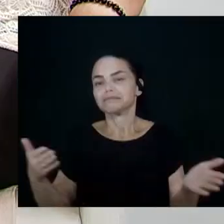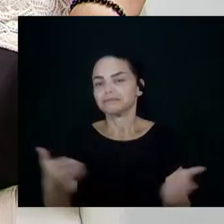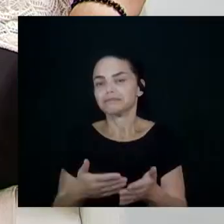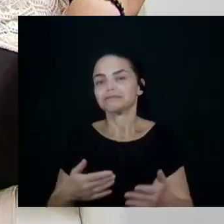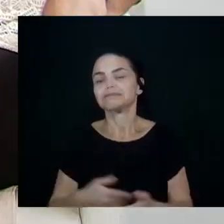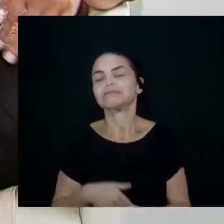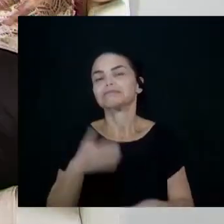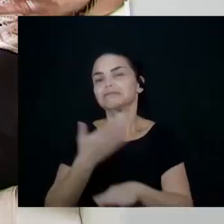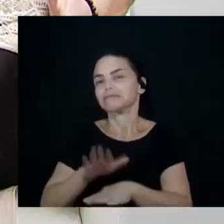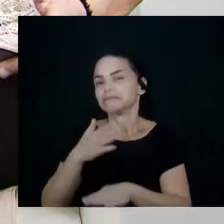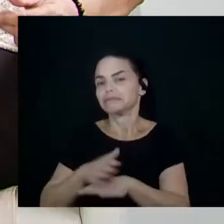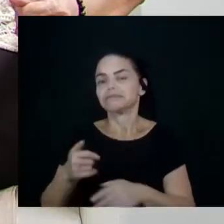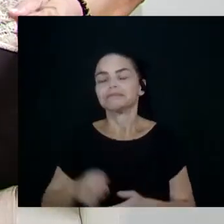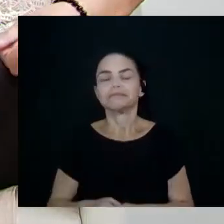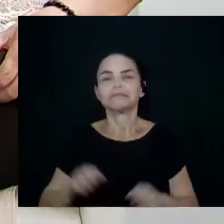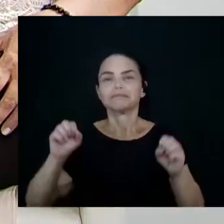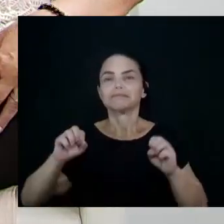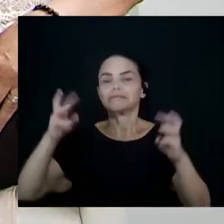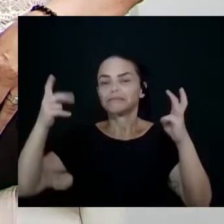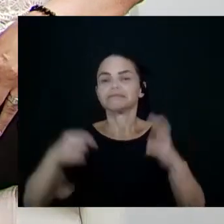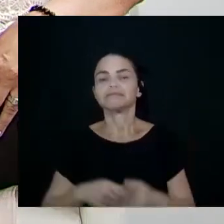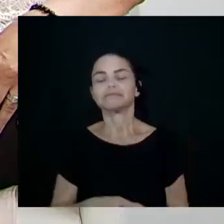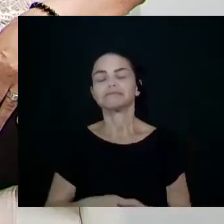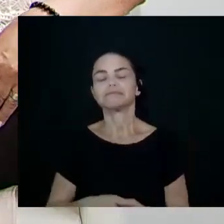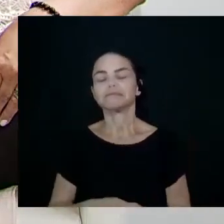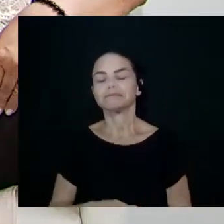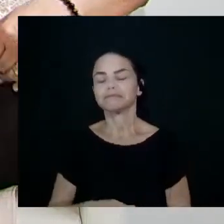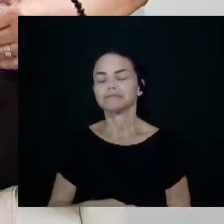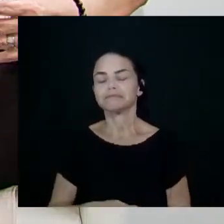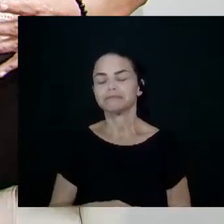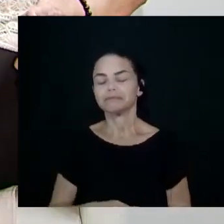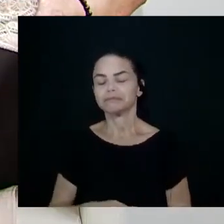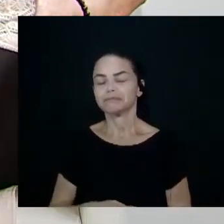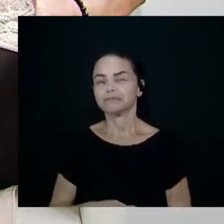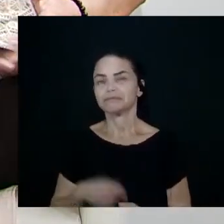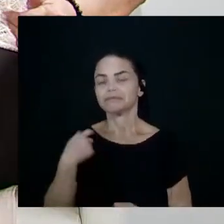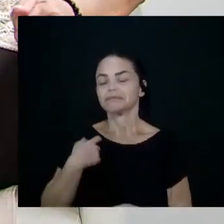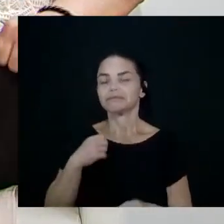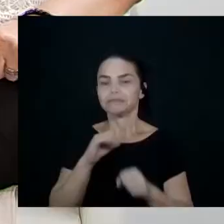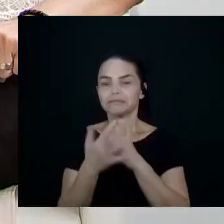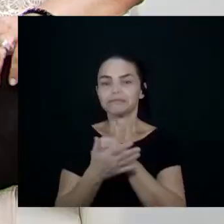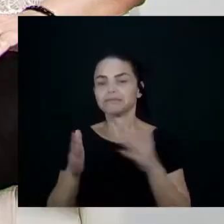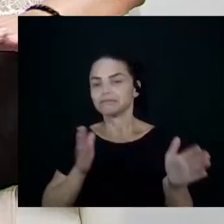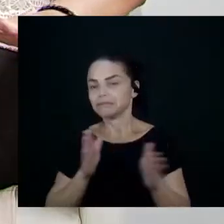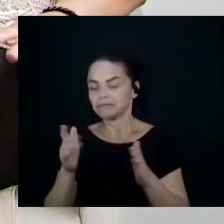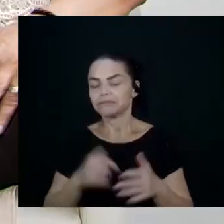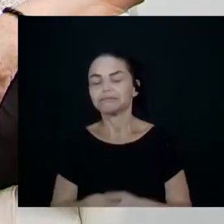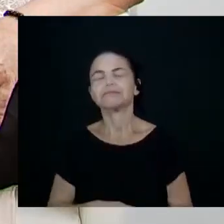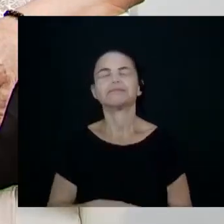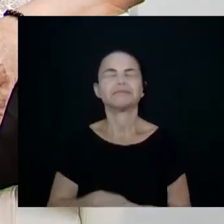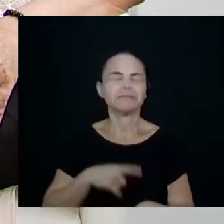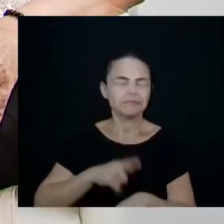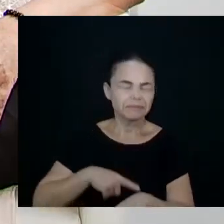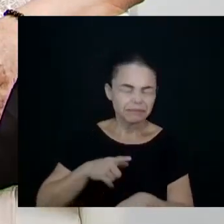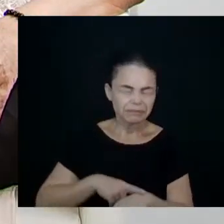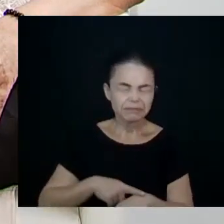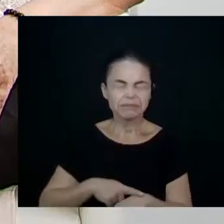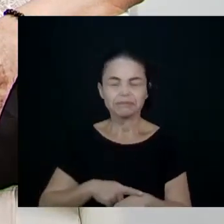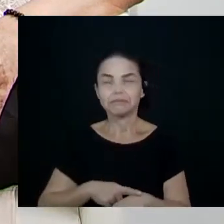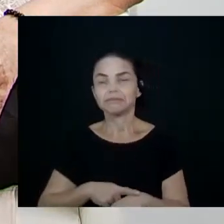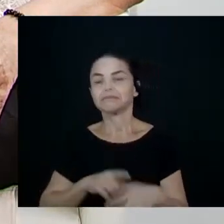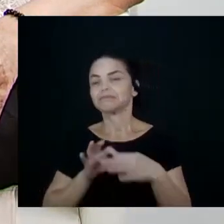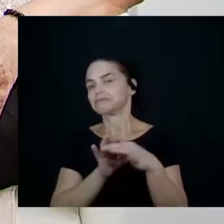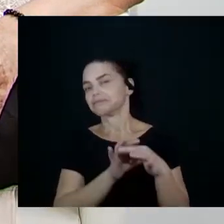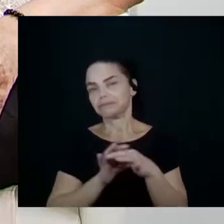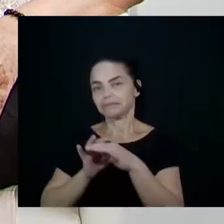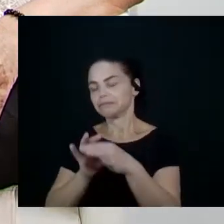hoje, né? Participei de alguns eventos com ela. A gente, na pandemia, foi assim, eu acho que o momento que a gente